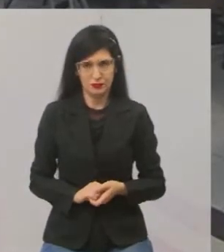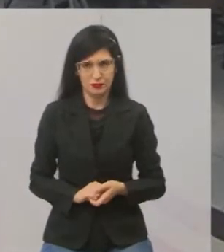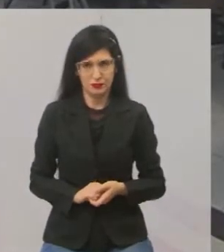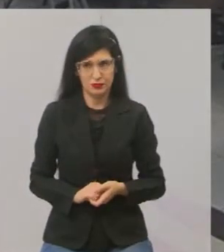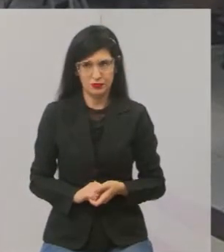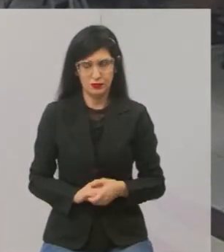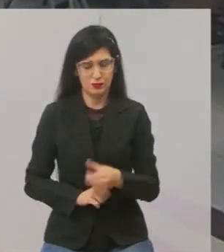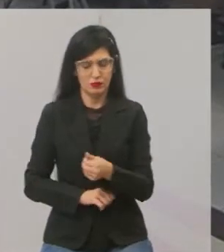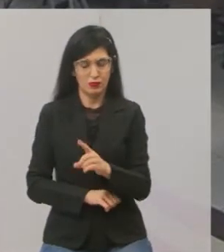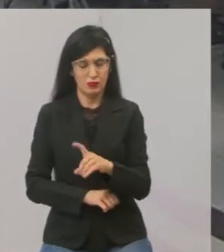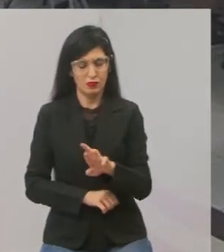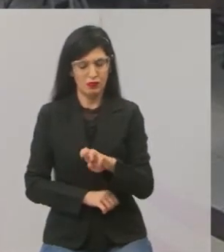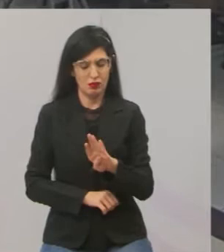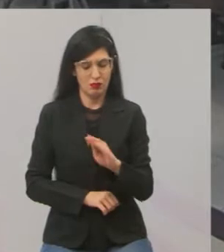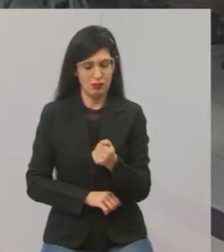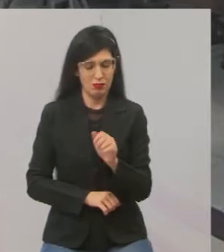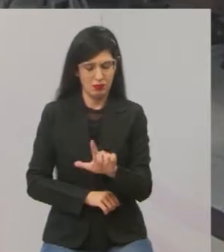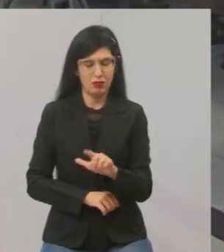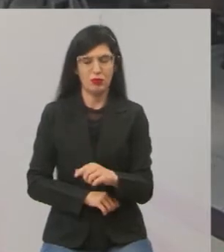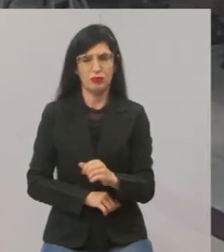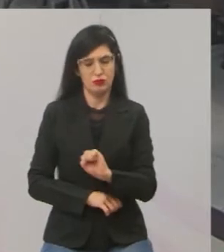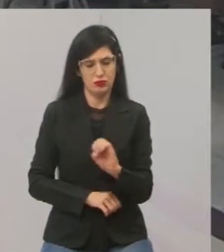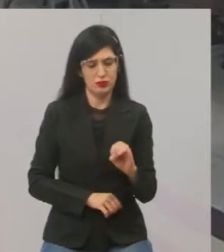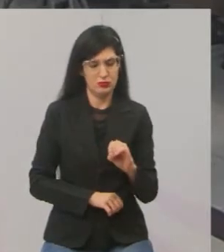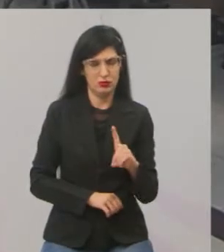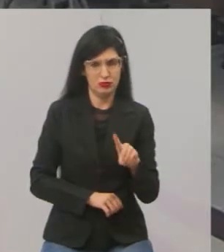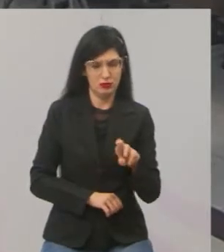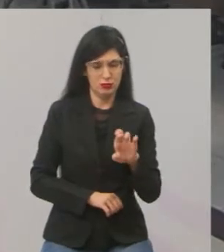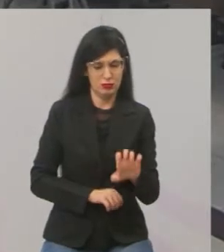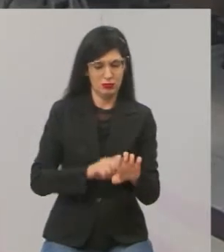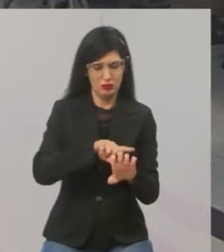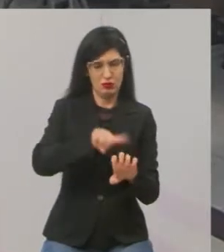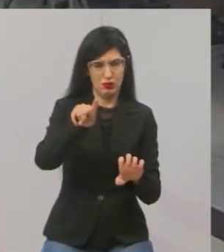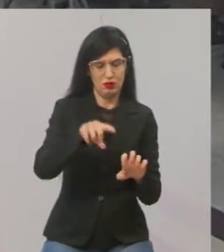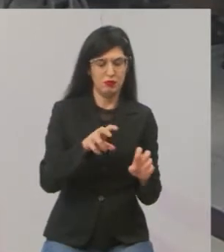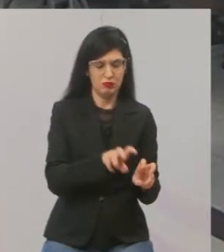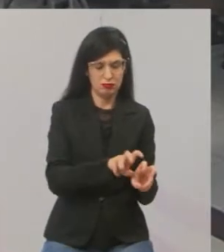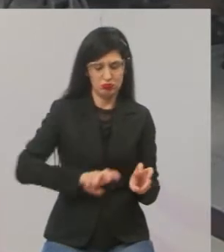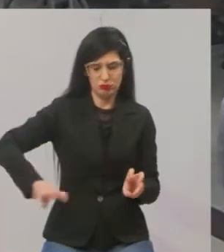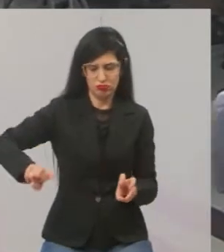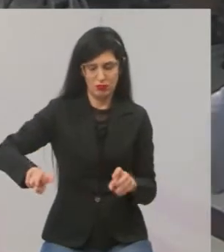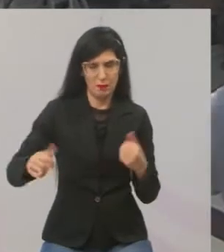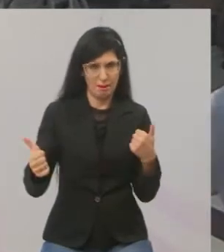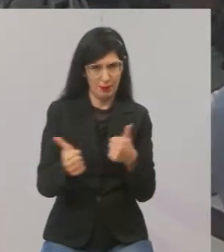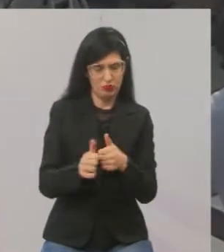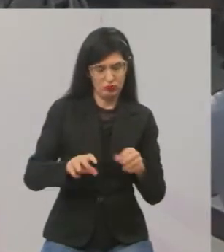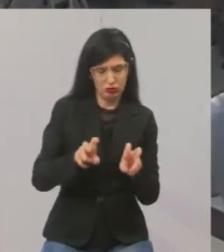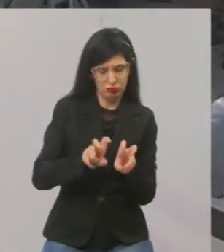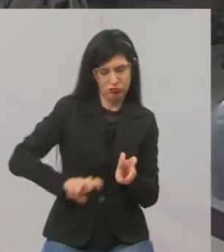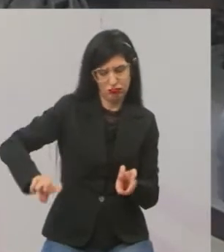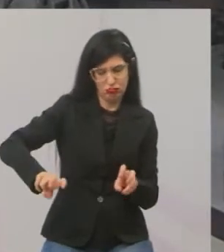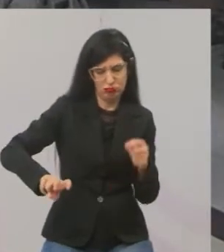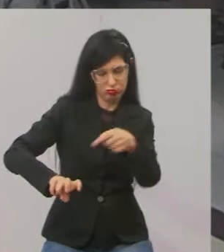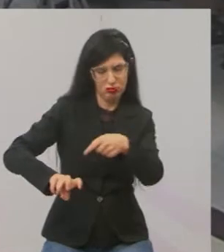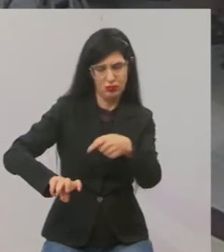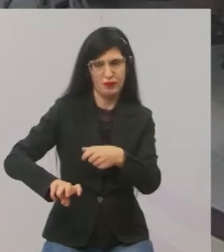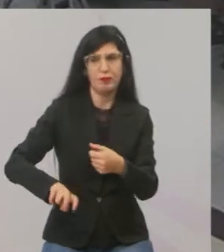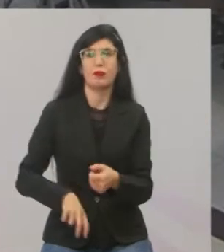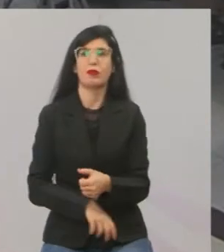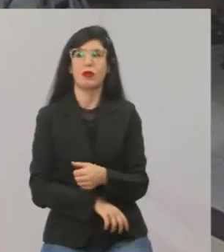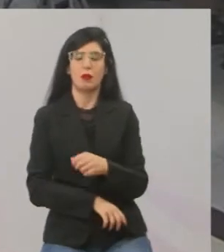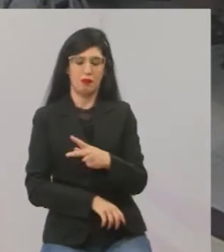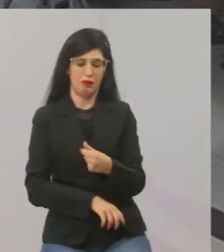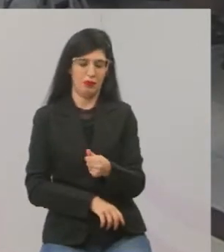Vereador Aderbal Sodré já pode tomar o seu lugar ali ao lado da vereadora Patrícia Giuliani. Seja bem-vindo, Deus